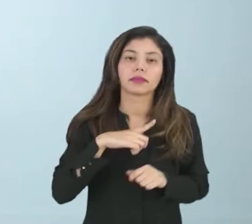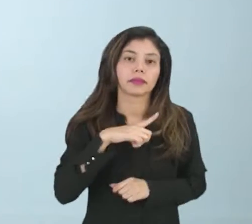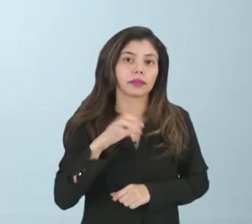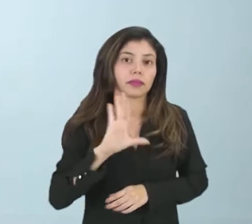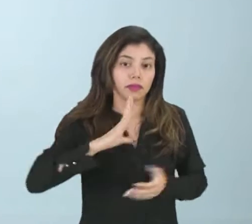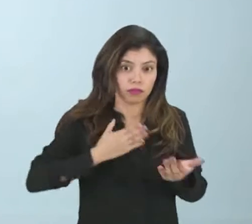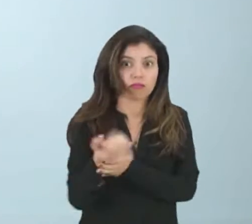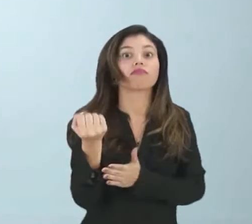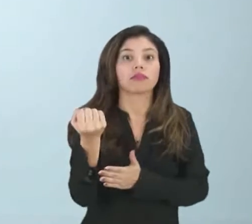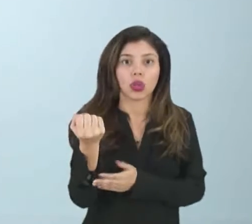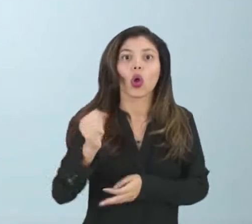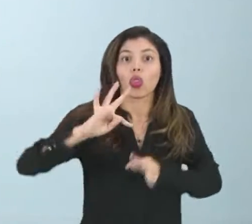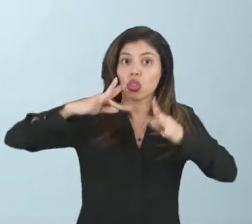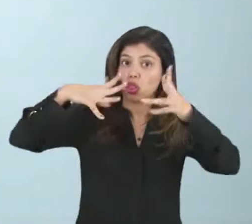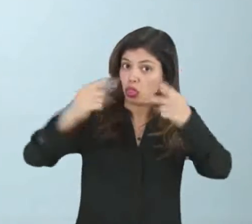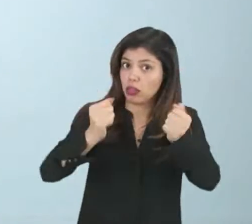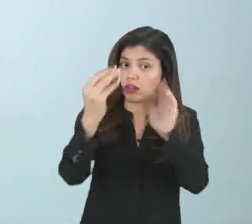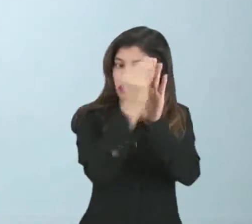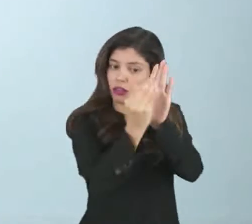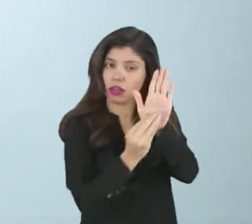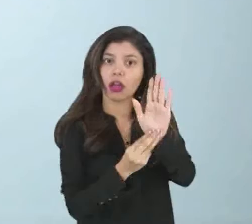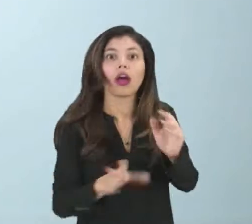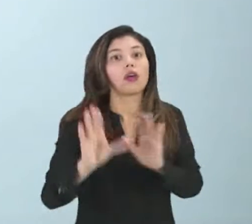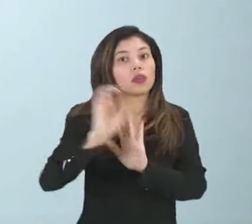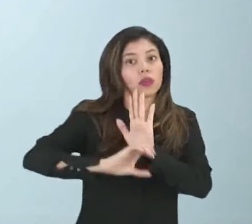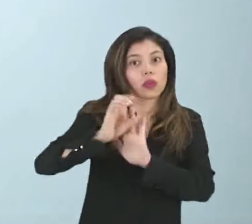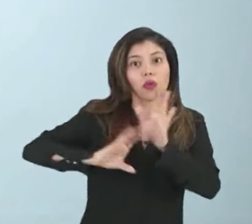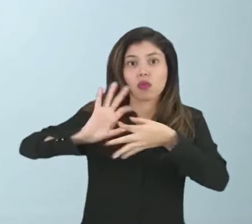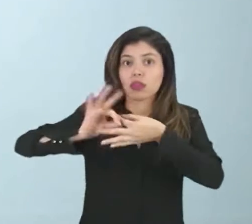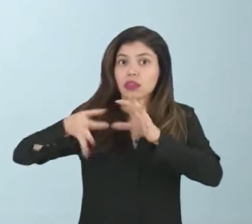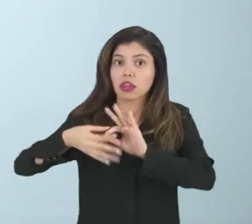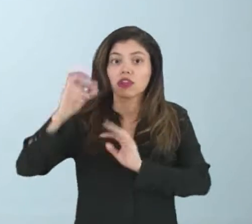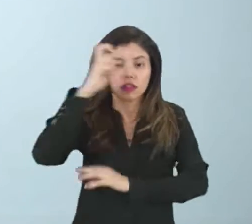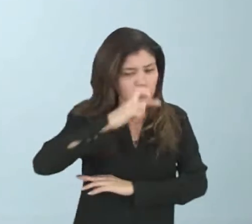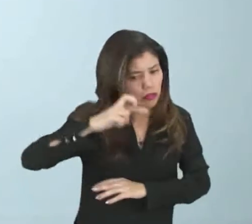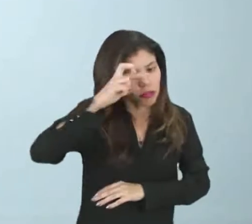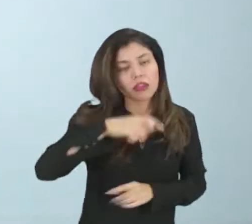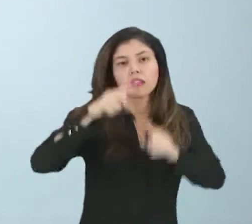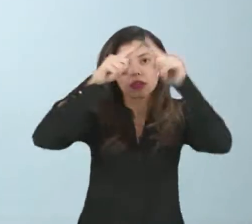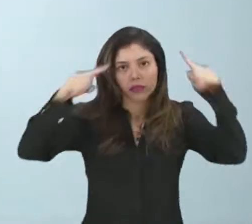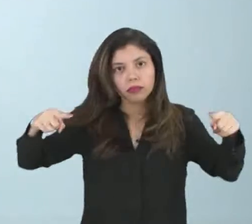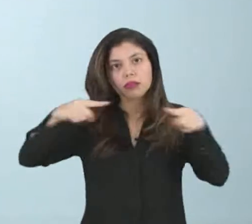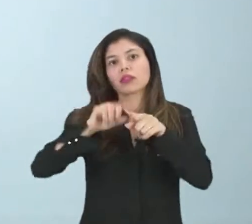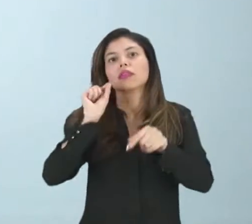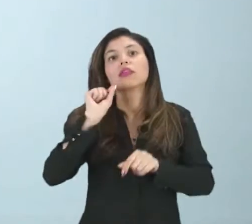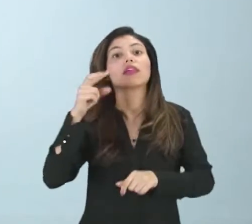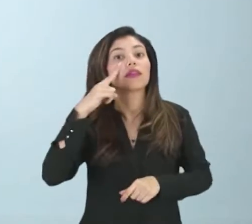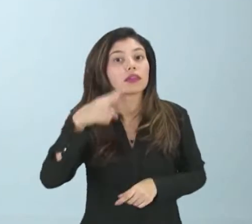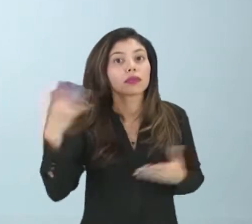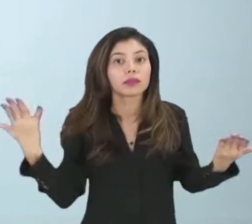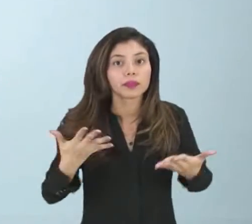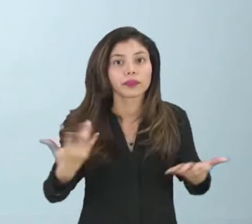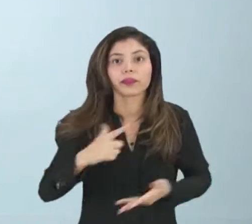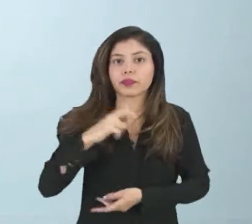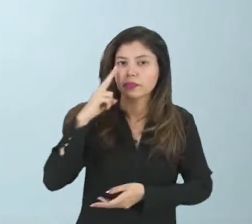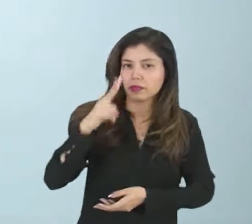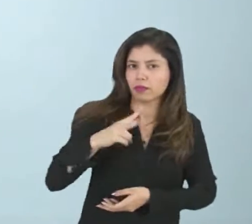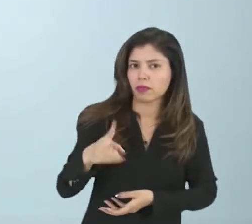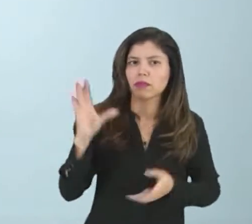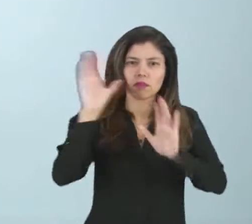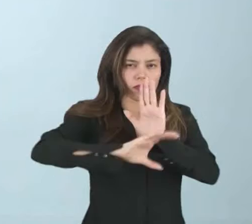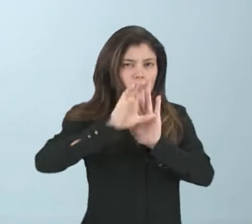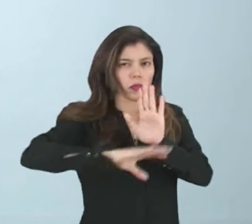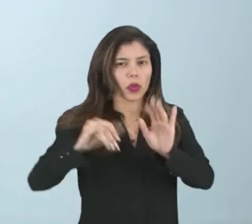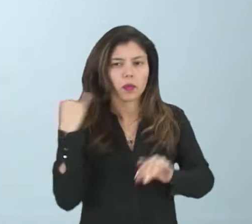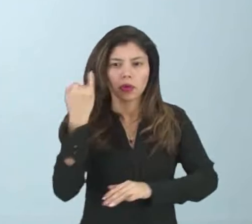dominar realmente os recursos relacionados ao contexto de geometria analítica, tá? E o que a gente vai ver hoje? Hoje a gente vai ver um conteúdo